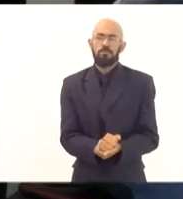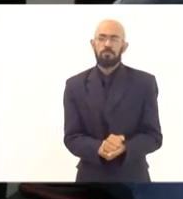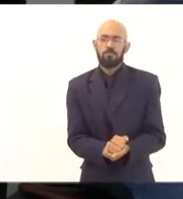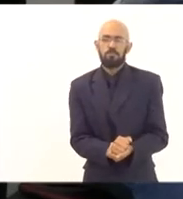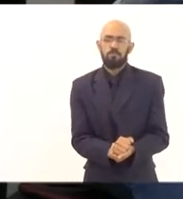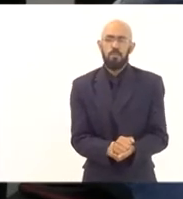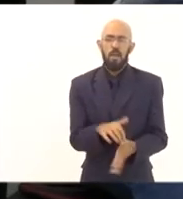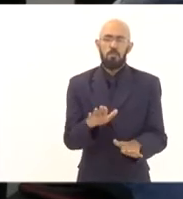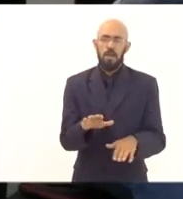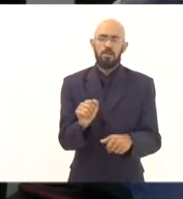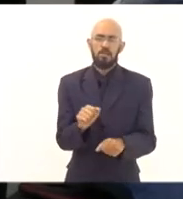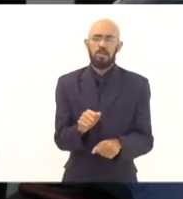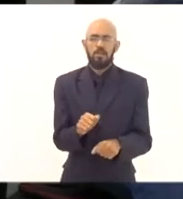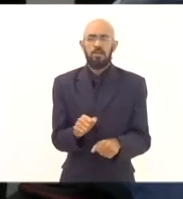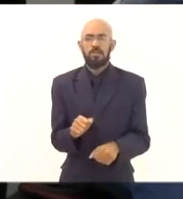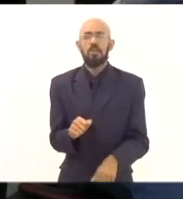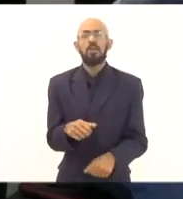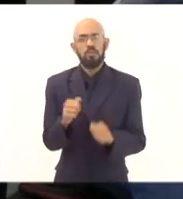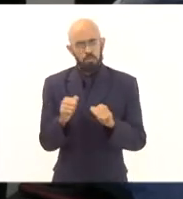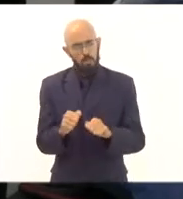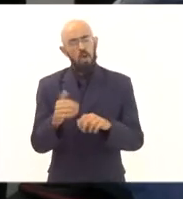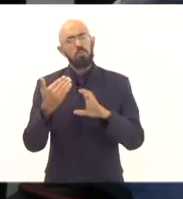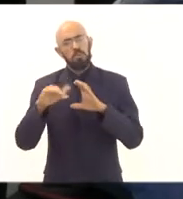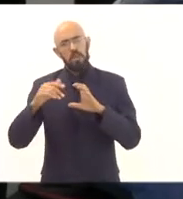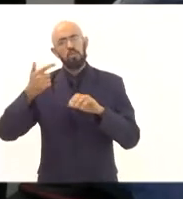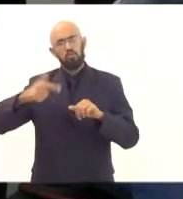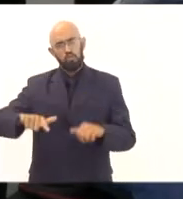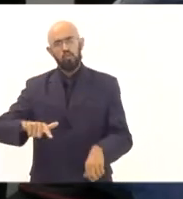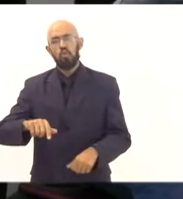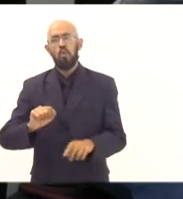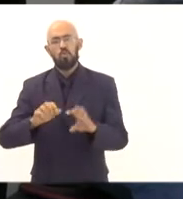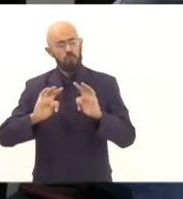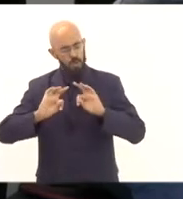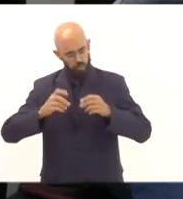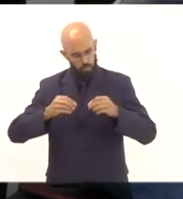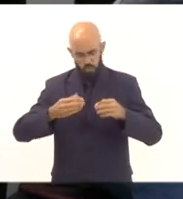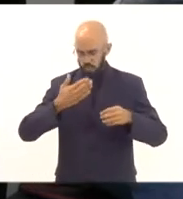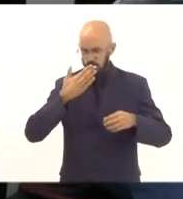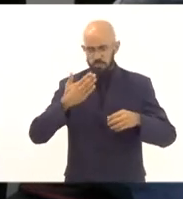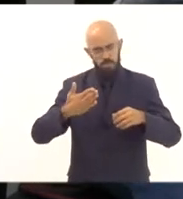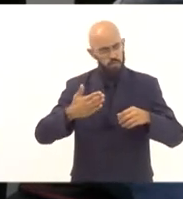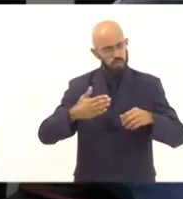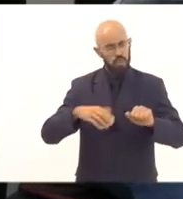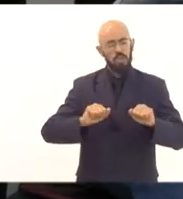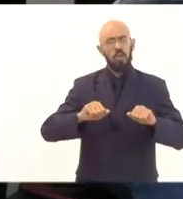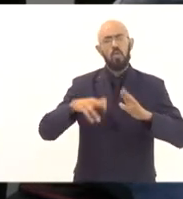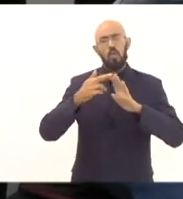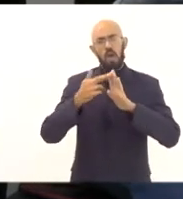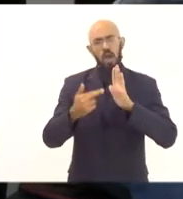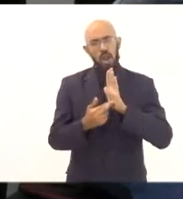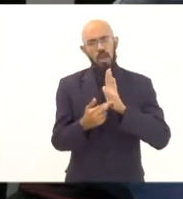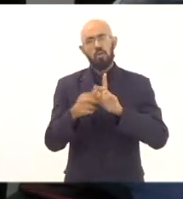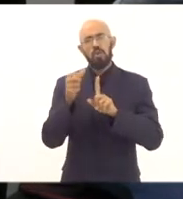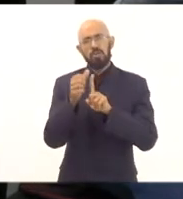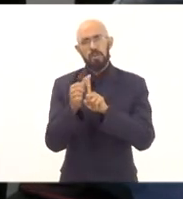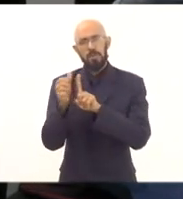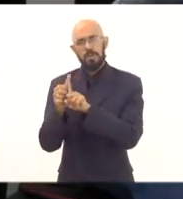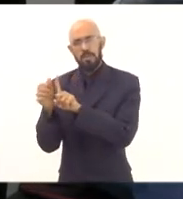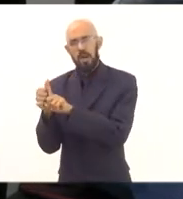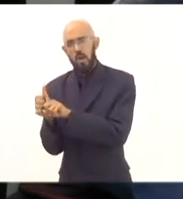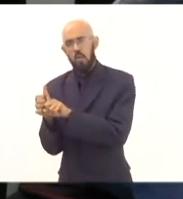estamos a gente pode reencaminhar para o para todos que solicitarem o relatório semestral